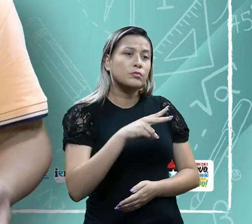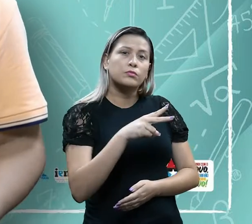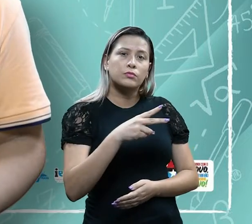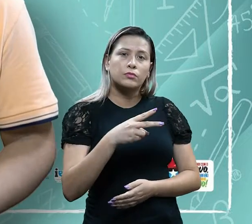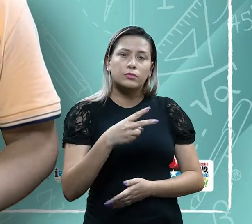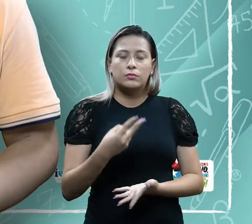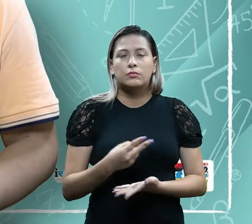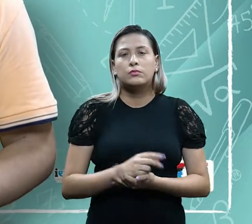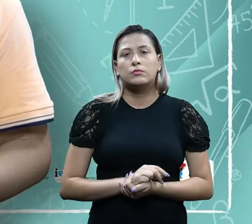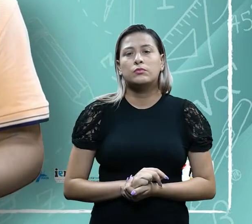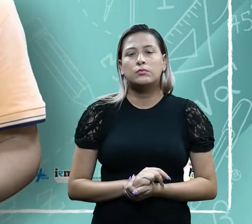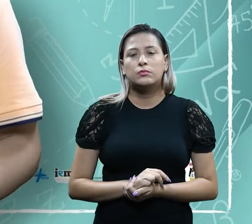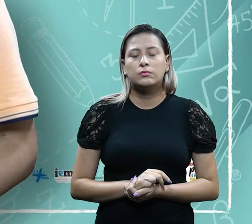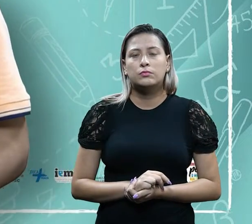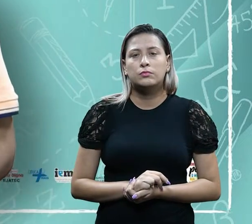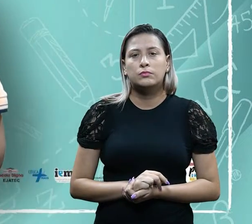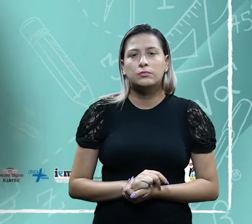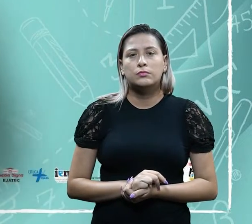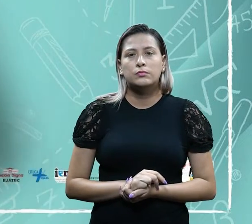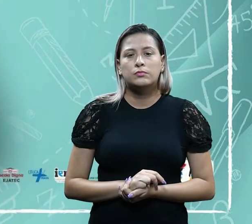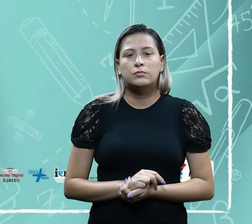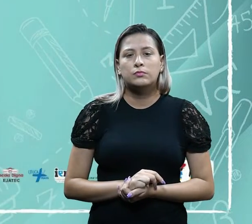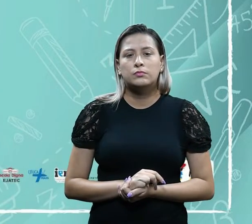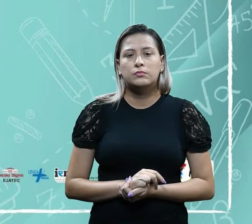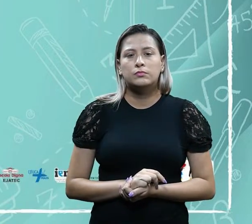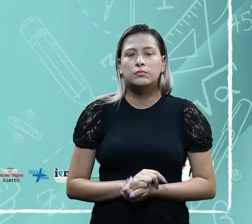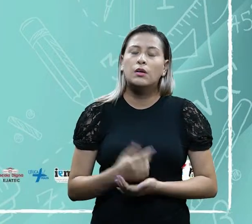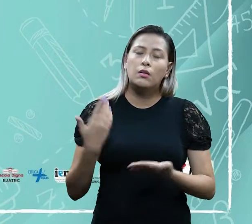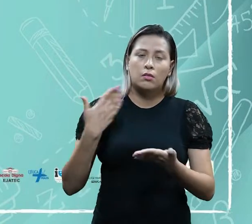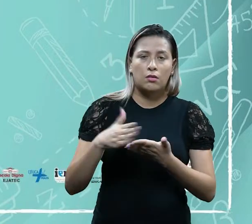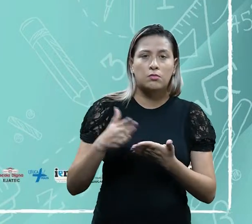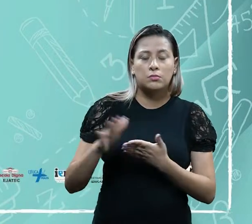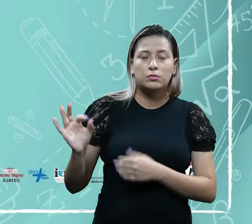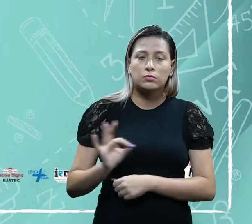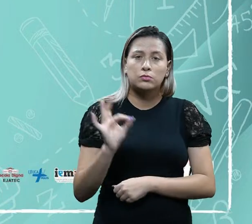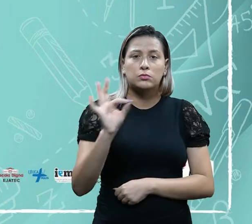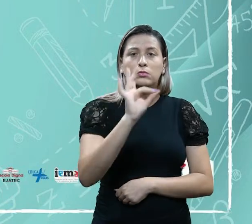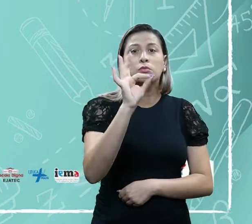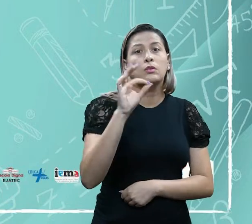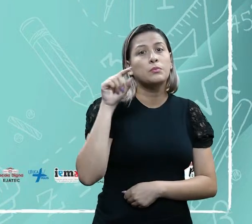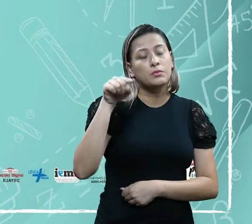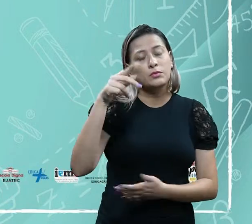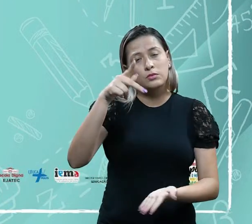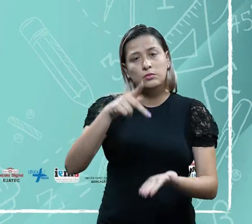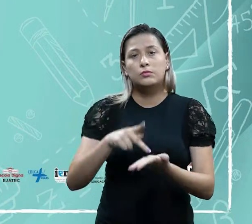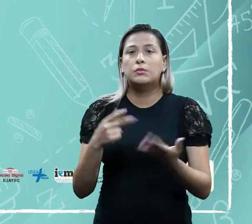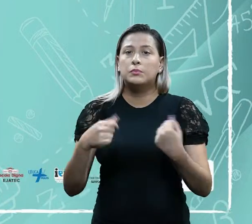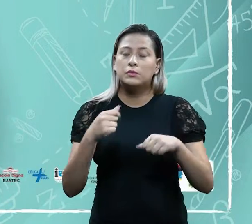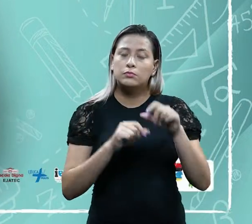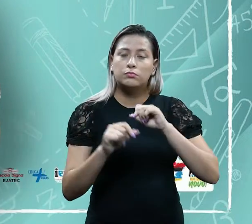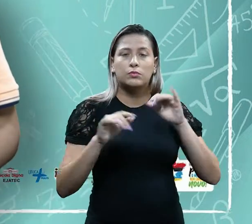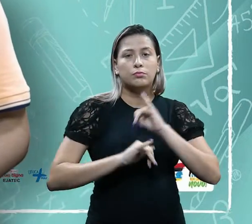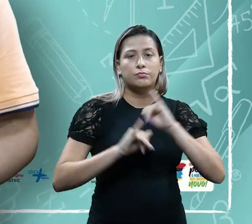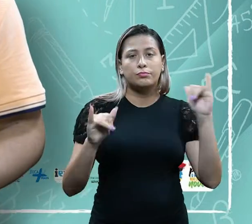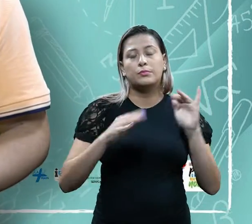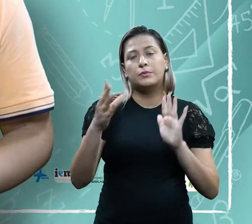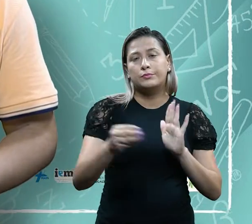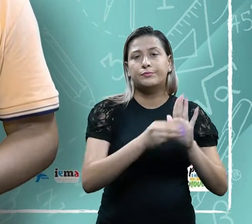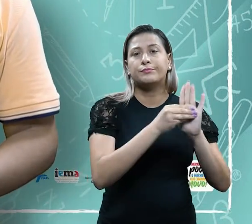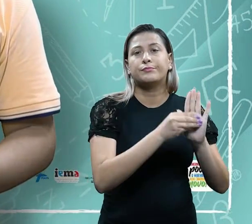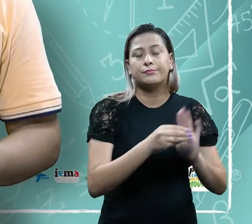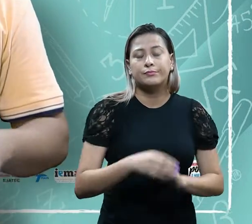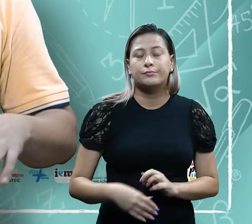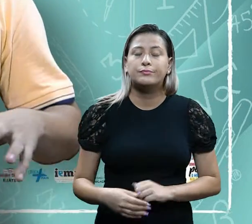forma de agir que você teve na eliminação desses insetos, você de fato vai ter que perpetuar, registrar essas